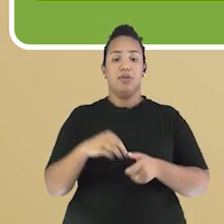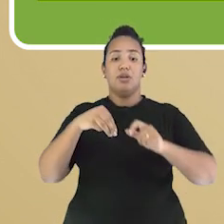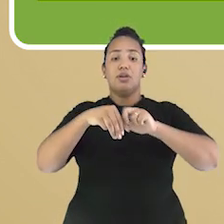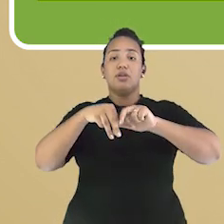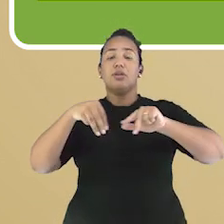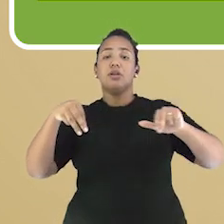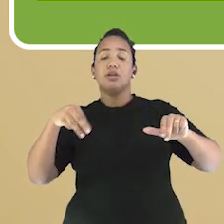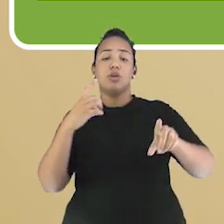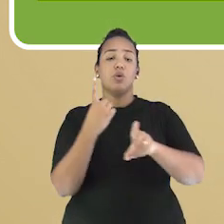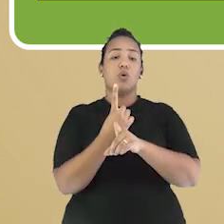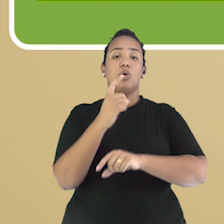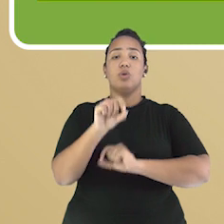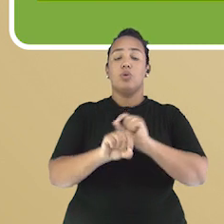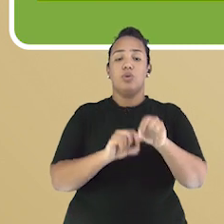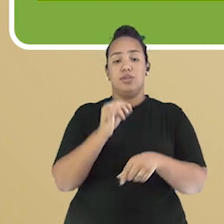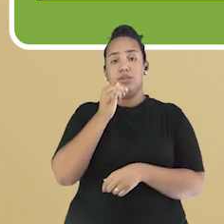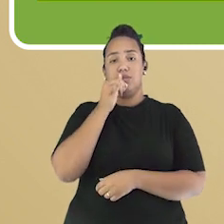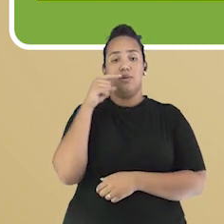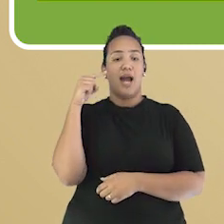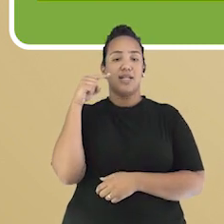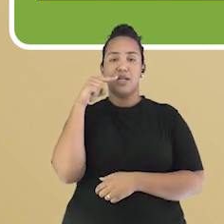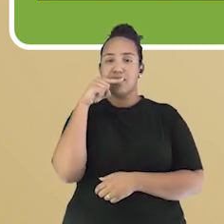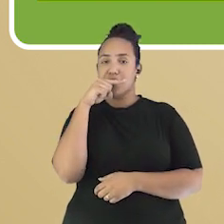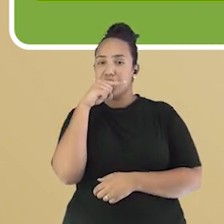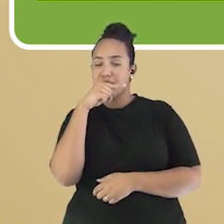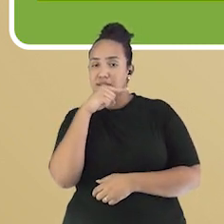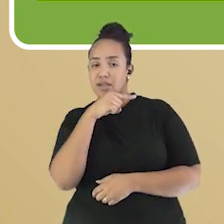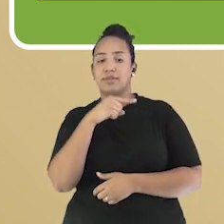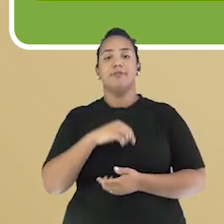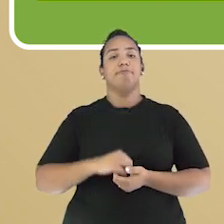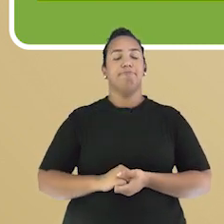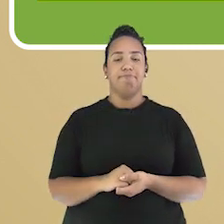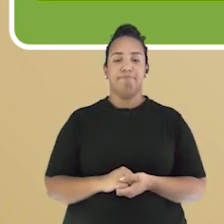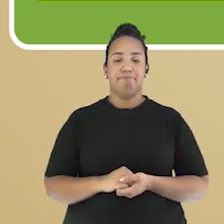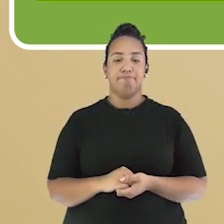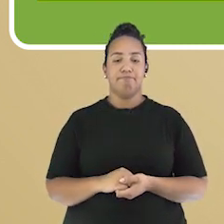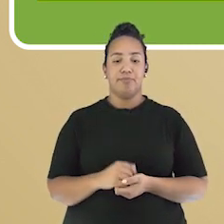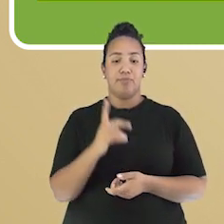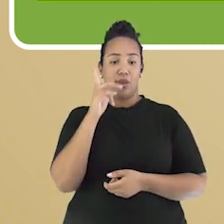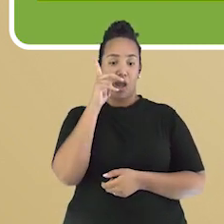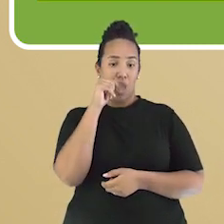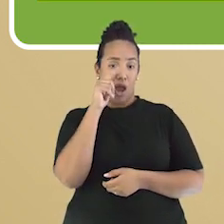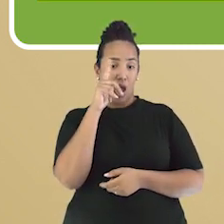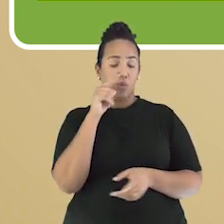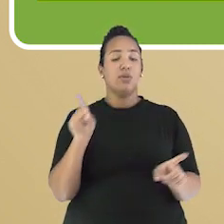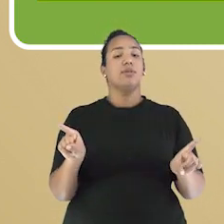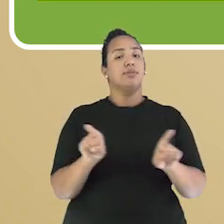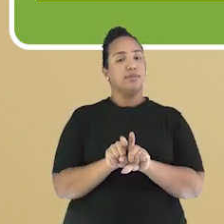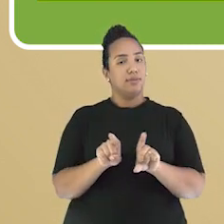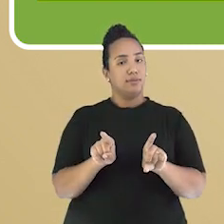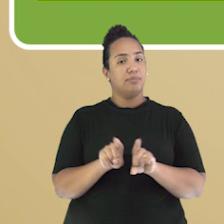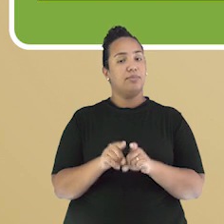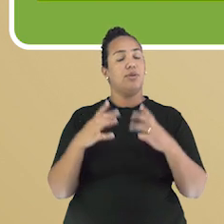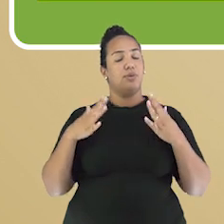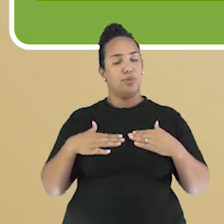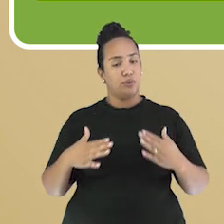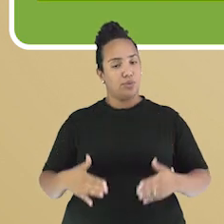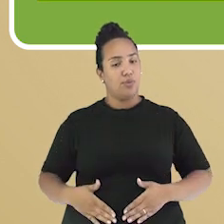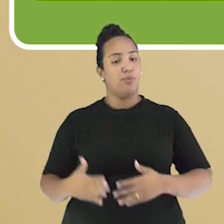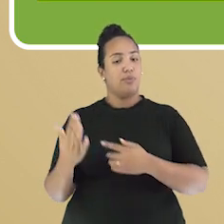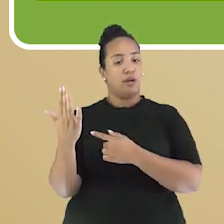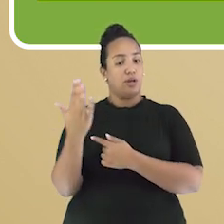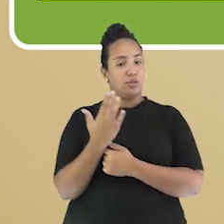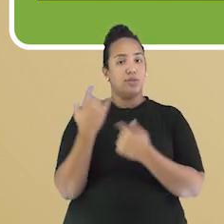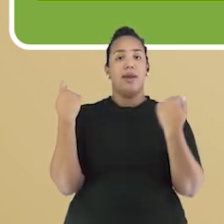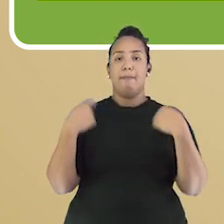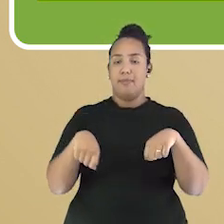os sais minerais em raízes como cenoura, inhame e beterraba. A água também nutre o nosso organismo e